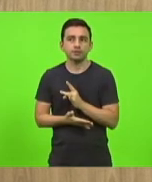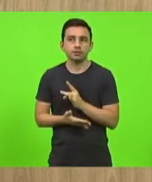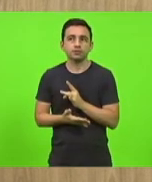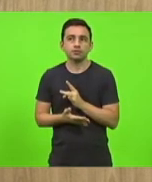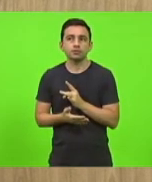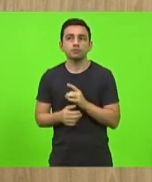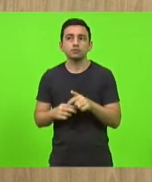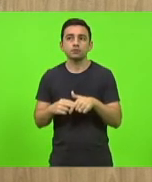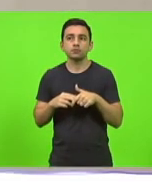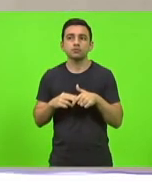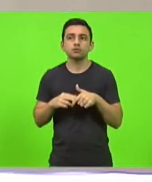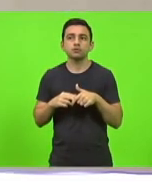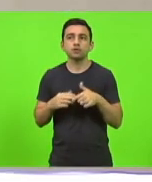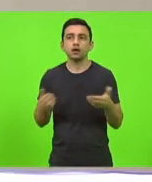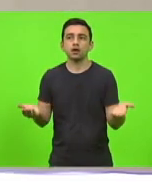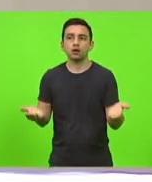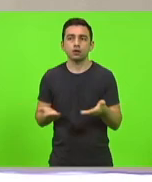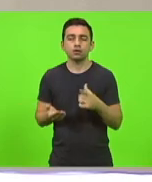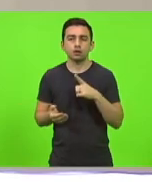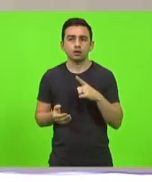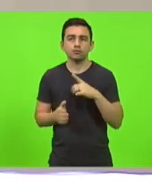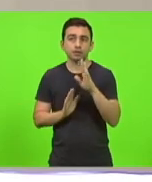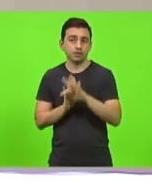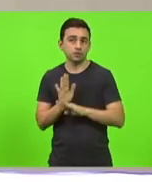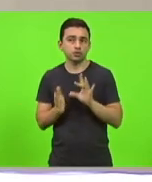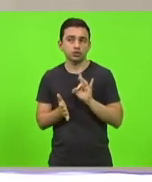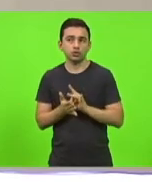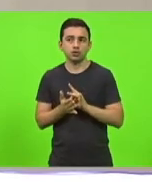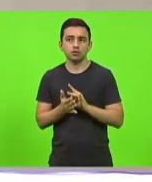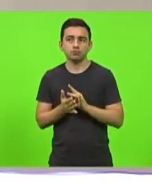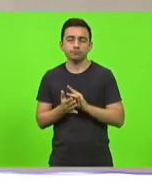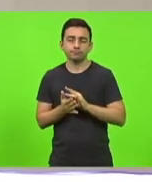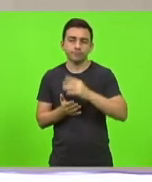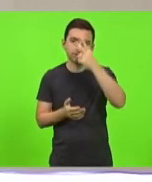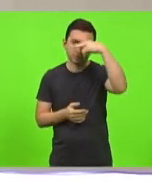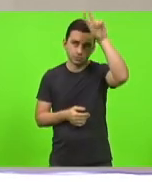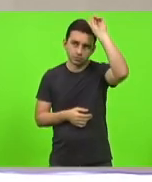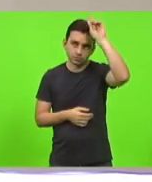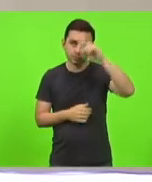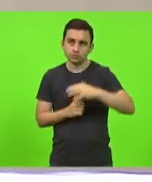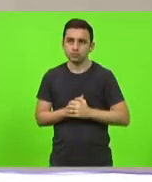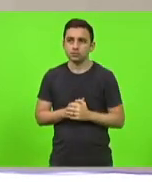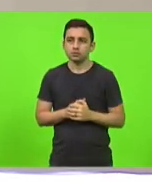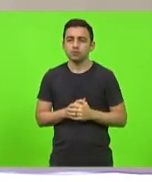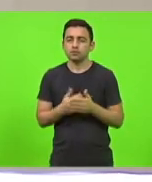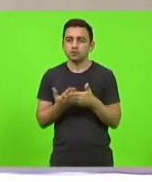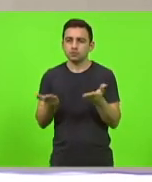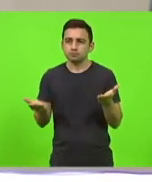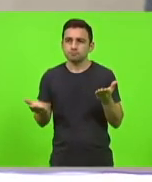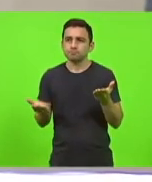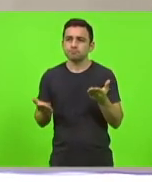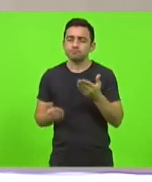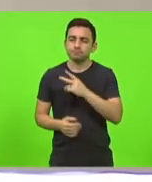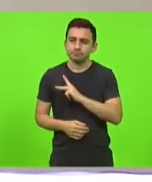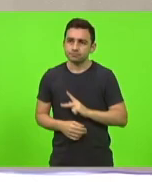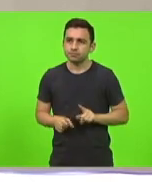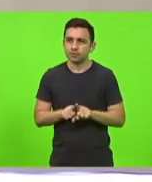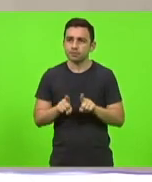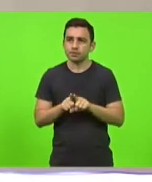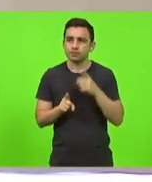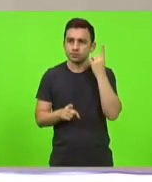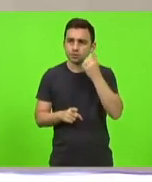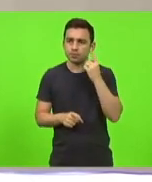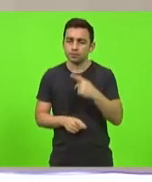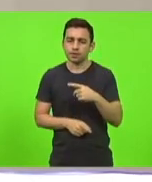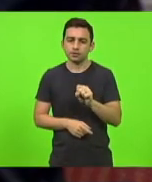votando a matéria no seu texto original. Para encaminhamento, com a palavra, doutor Vicente Caro Preso. Senhor presidente, senhoras e senhores deputados, em nome da bancada do